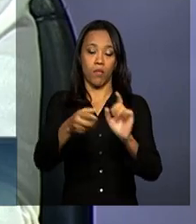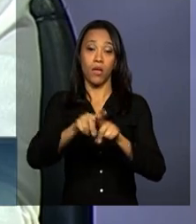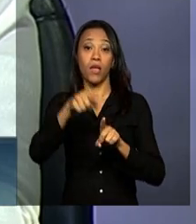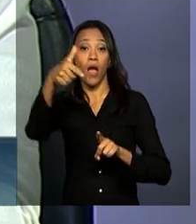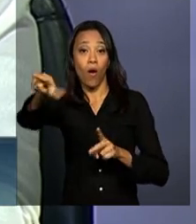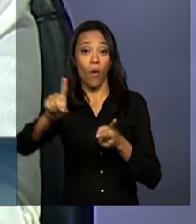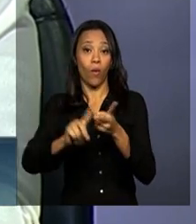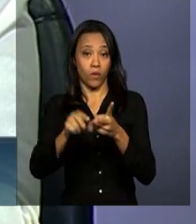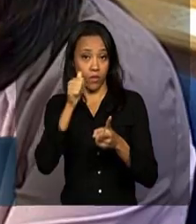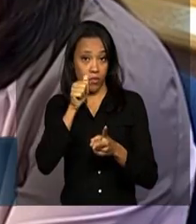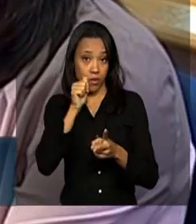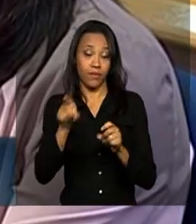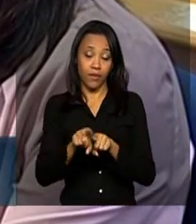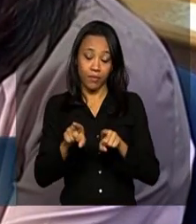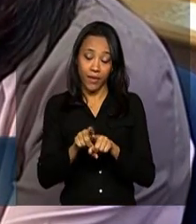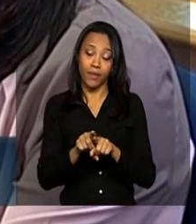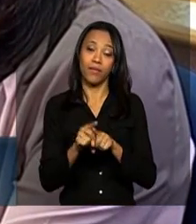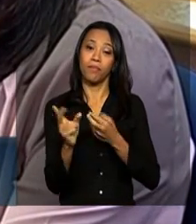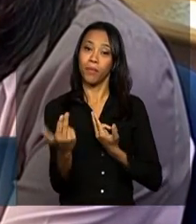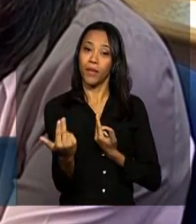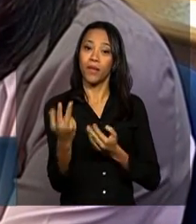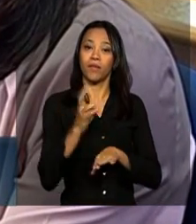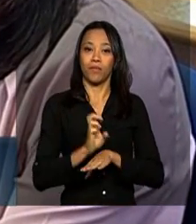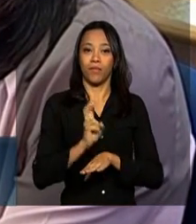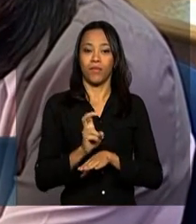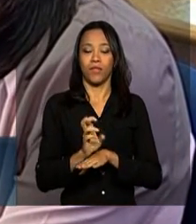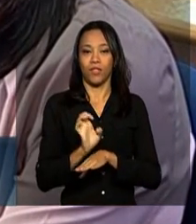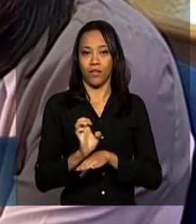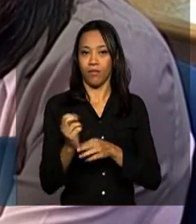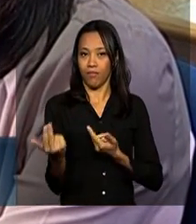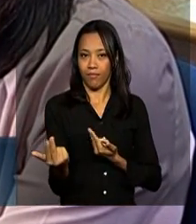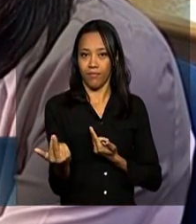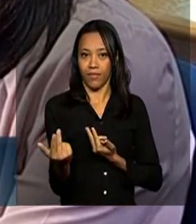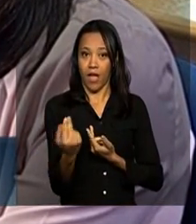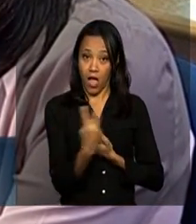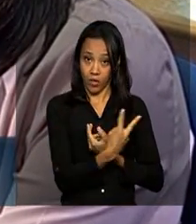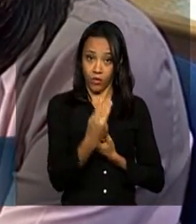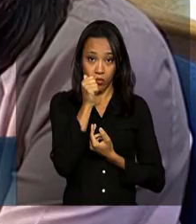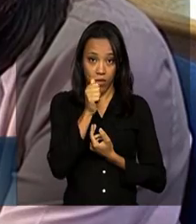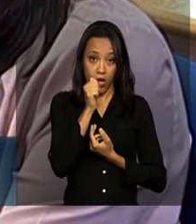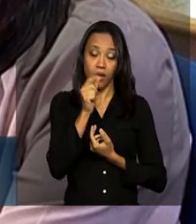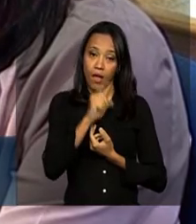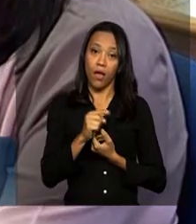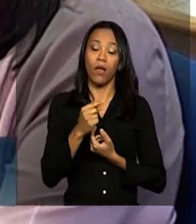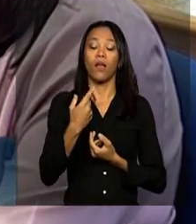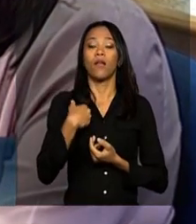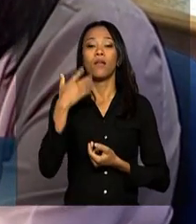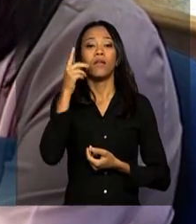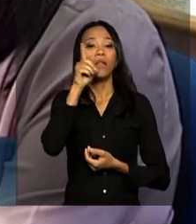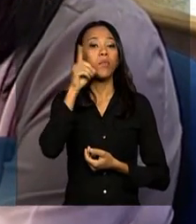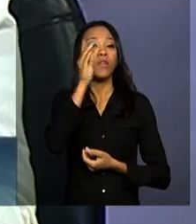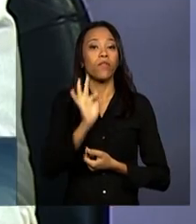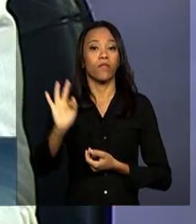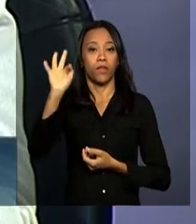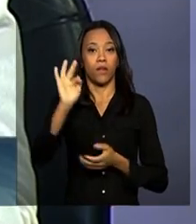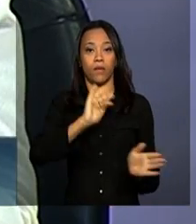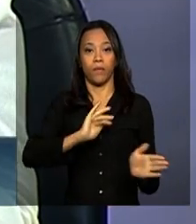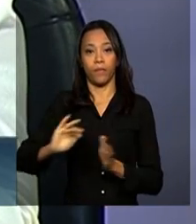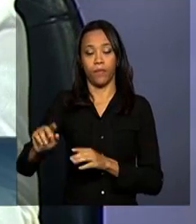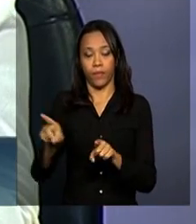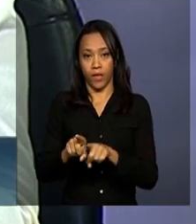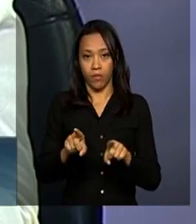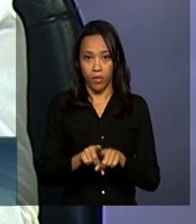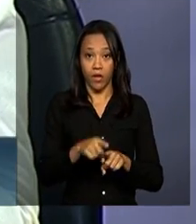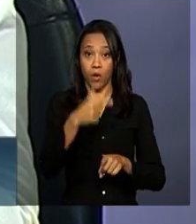minha parceira catarinense, né, deputada, as duas nossas duas deputadas federais. O Alexandre Ghislaine, que